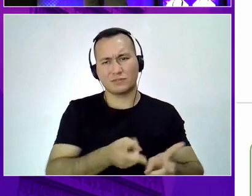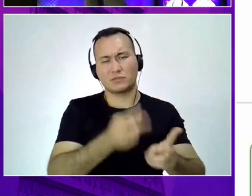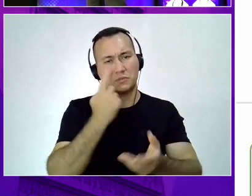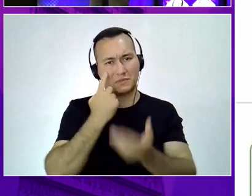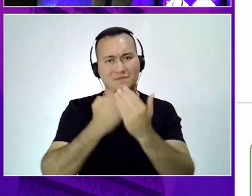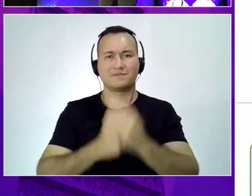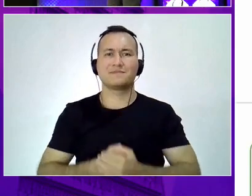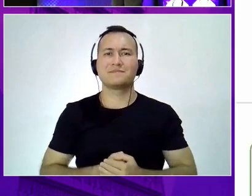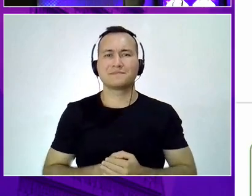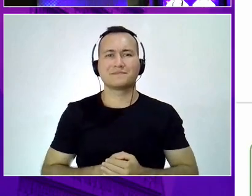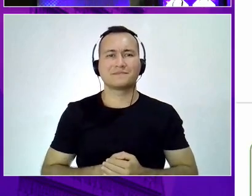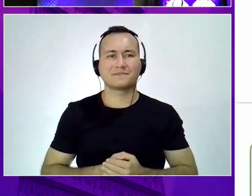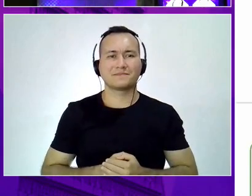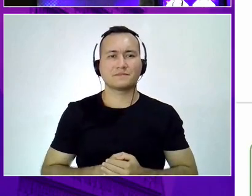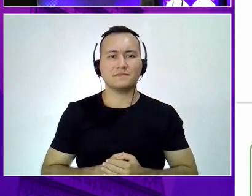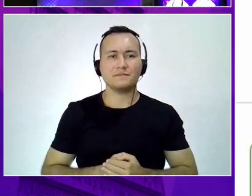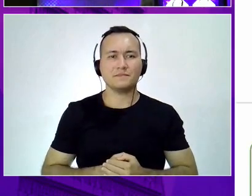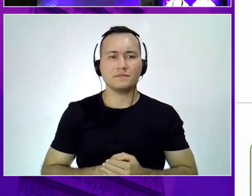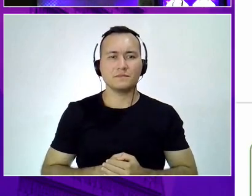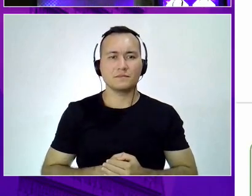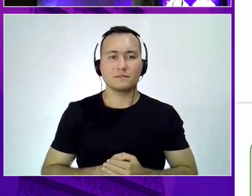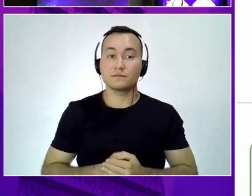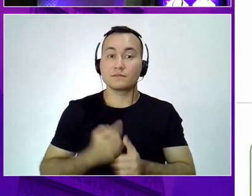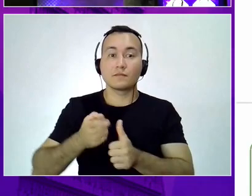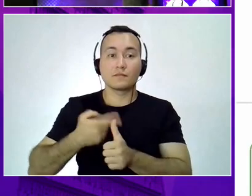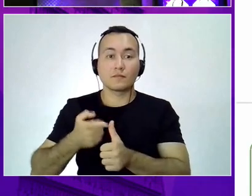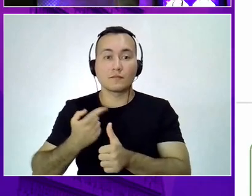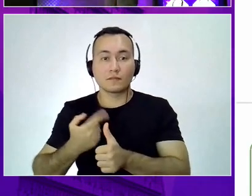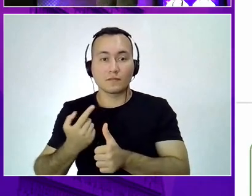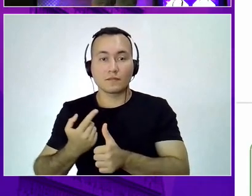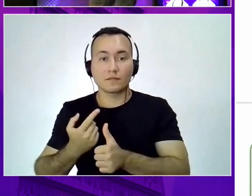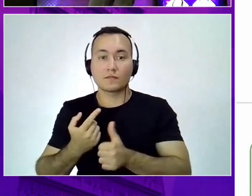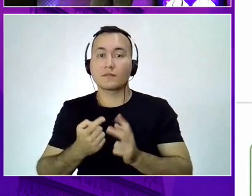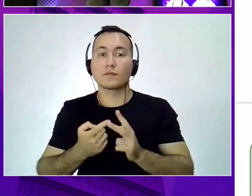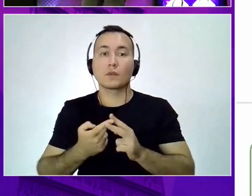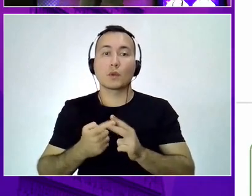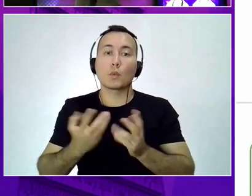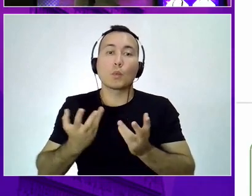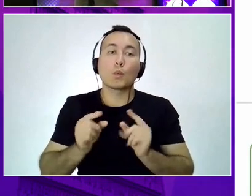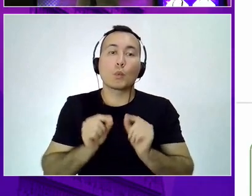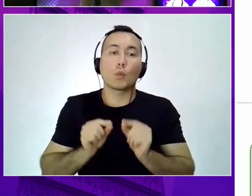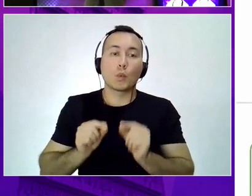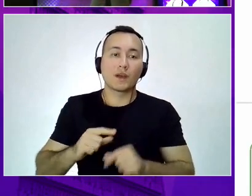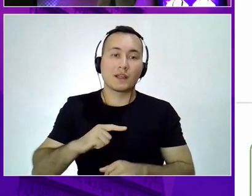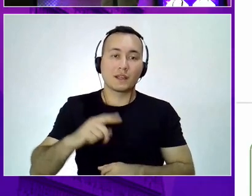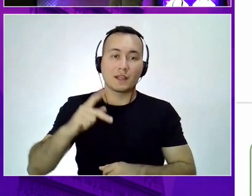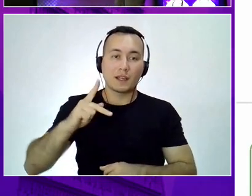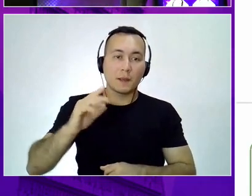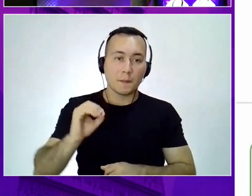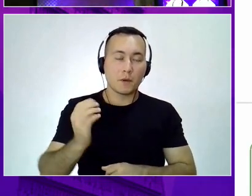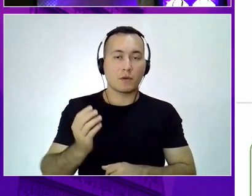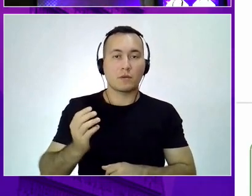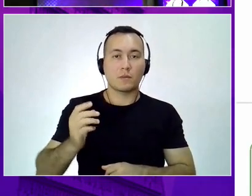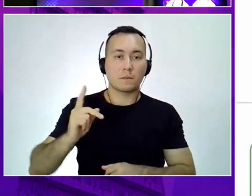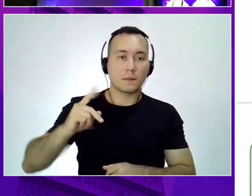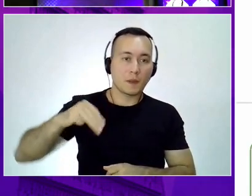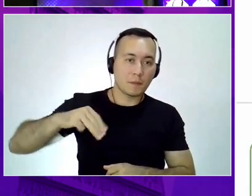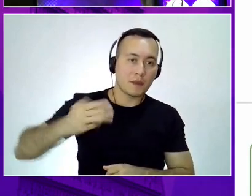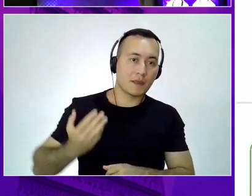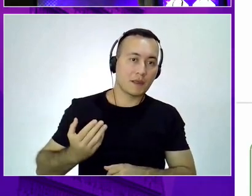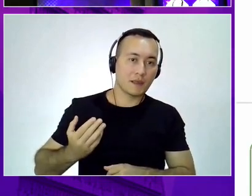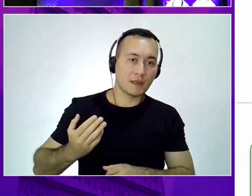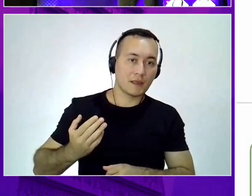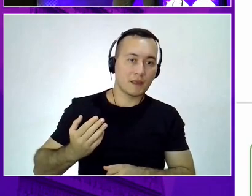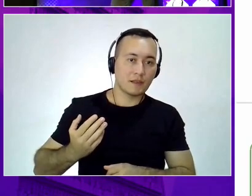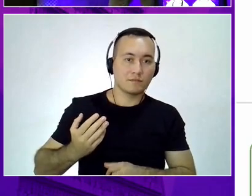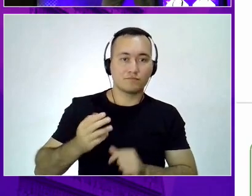Lead, a gente tem o próprio Dev, arquitetos, a gente tem testers, QAs, DevOps, a gente tem ali a parte de infra, ou seja, ficou